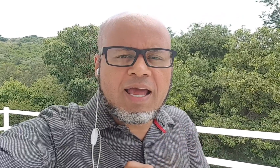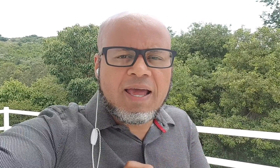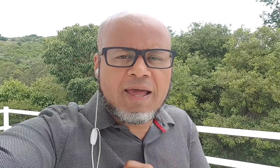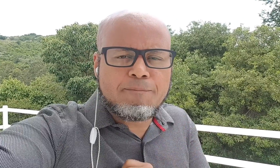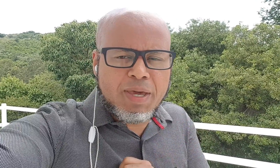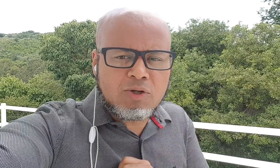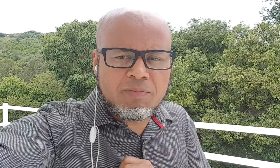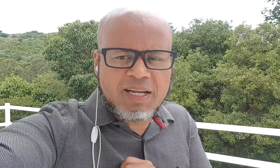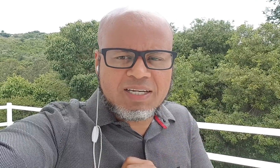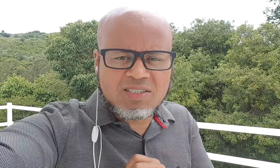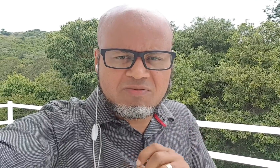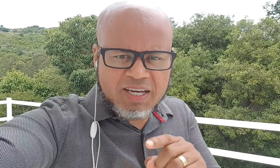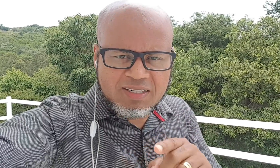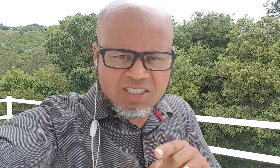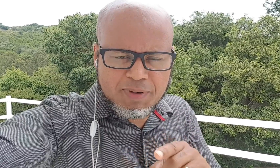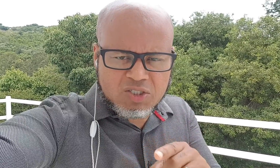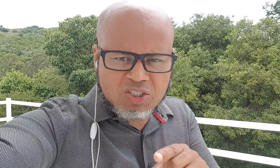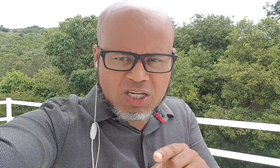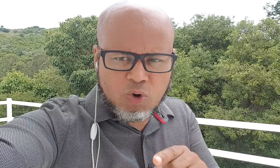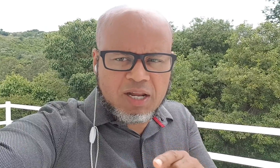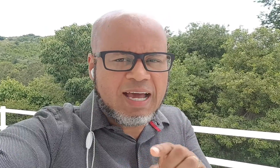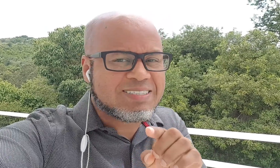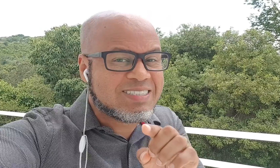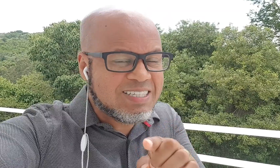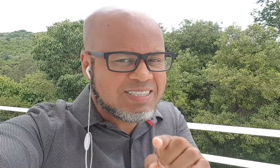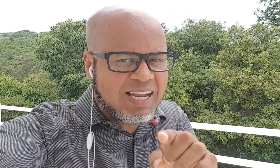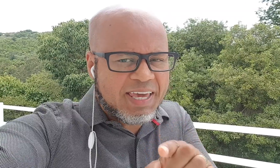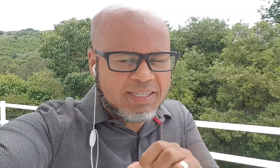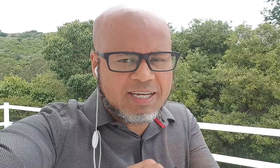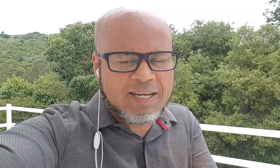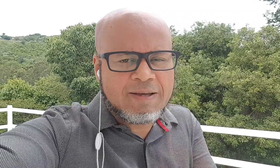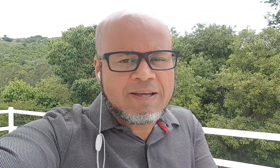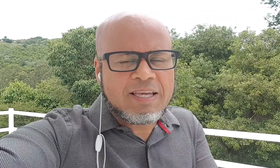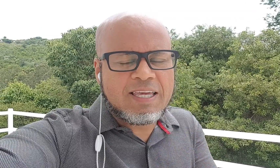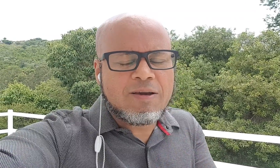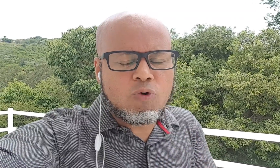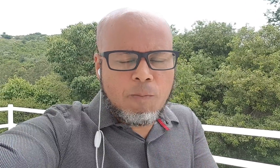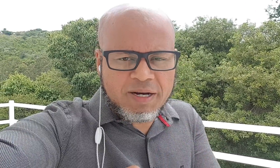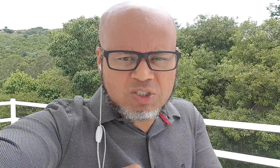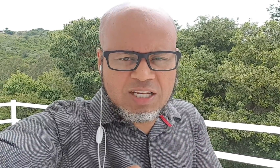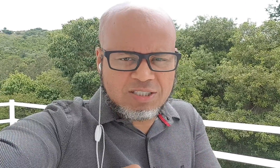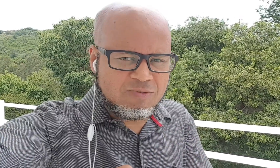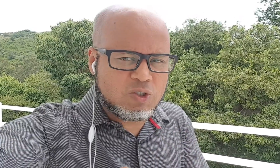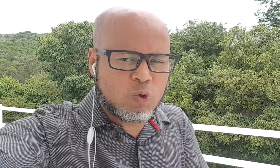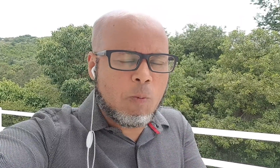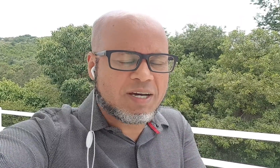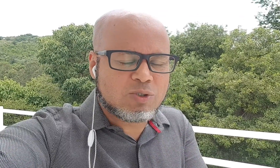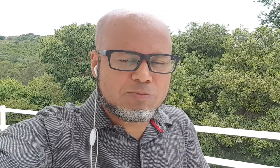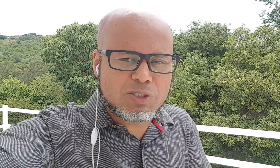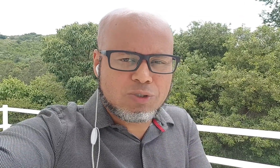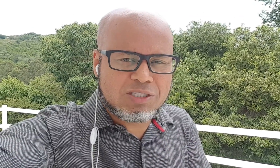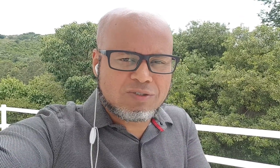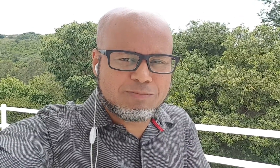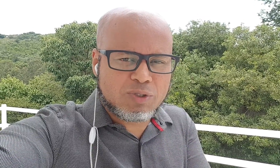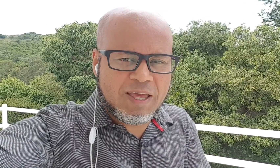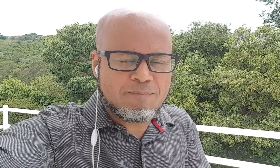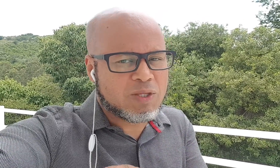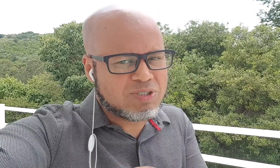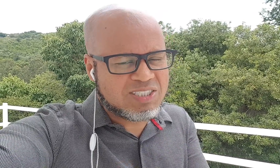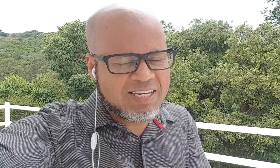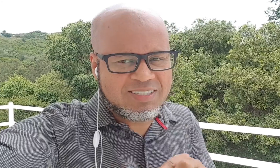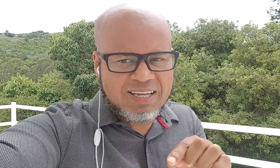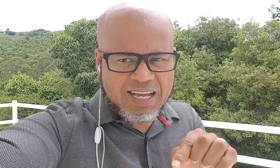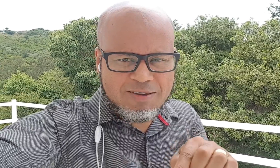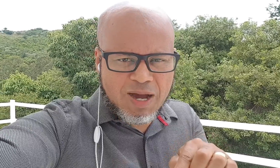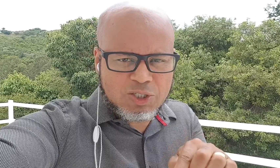Pedro Guimarães vai trazer para a gente agora. Assista na íntegra e compartilhe esse vídeo com o máximo de pessoas que você puder.